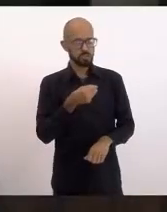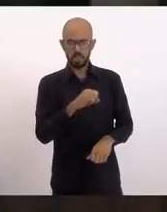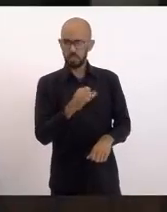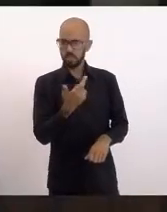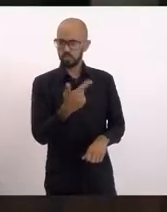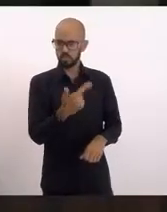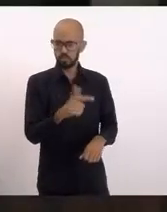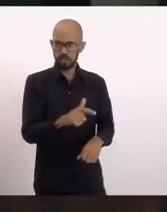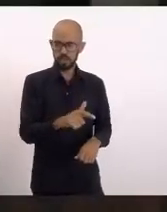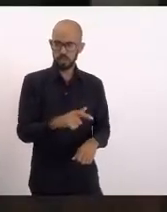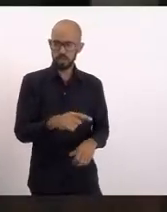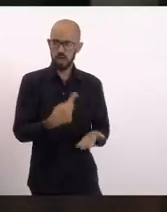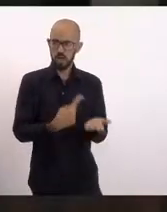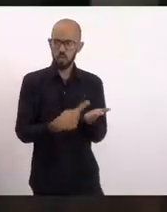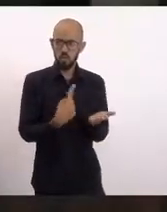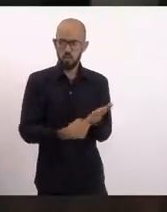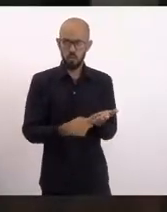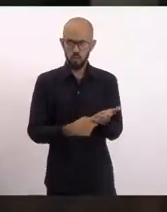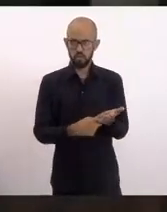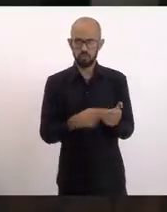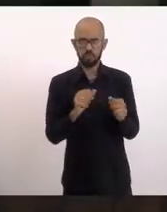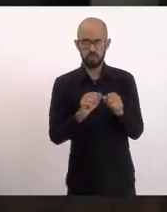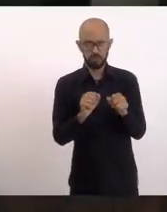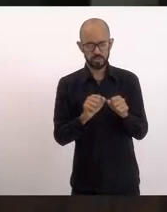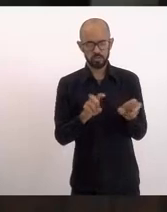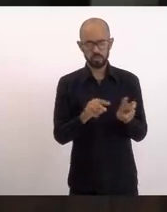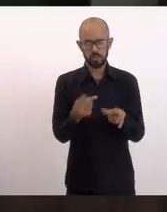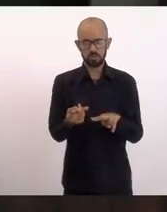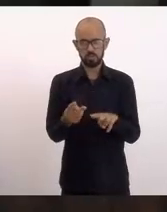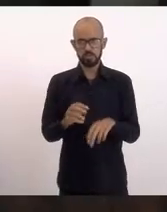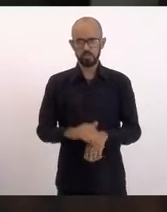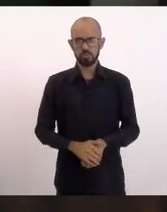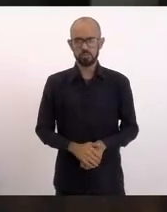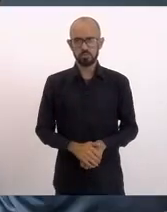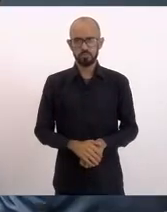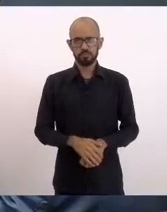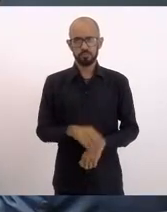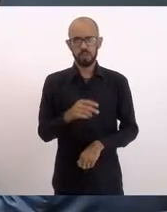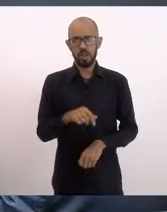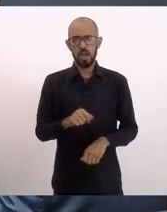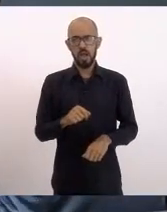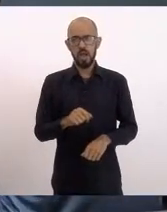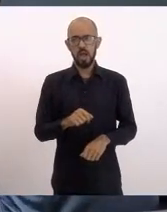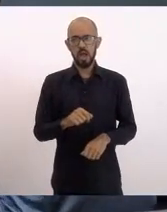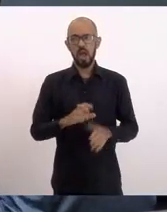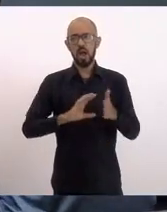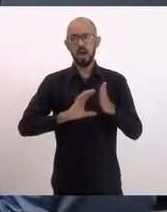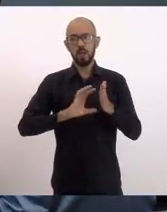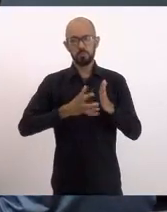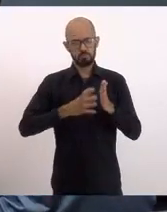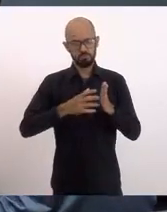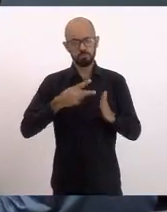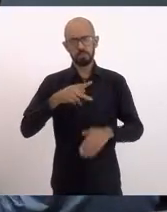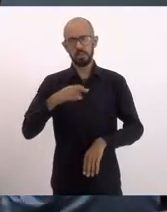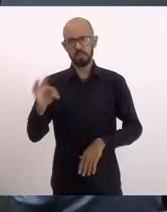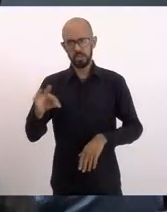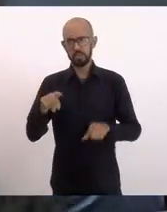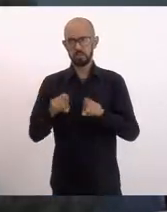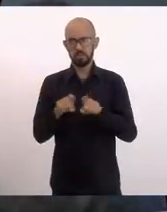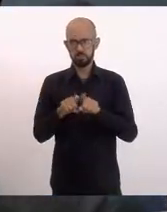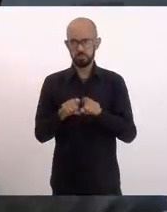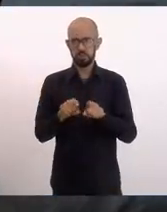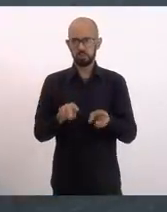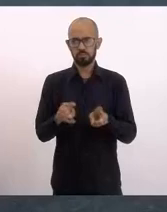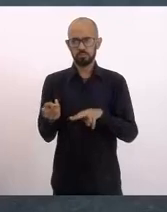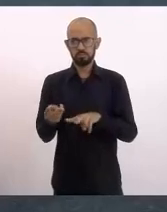fazer os encaminhamentos? Não, só para registrar que a bancada do PT faz questão de discutir a matéria, presidente. Ok, deputada Renata.